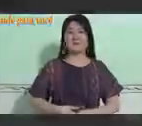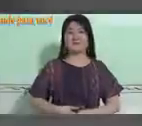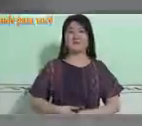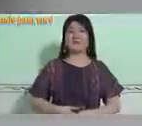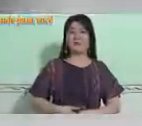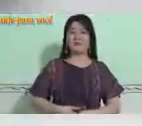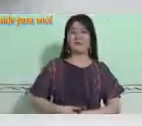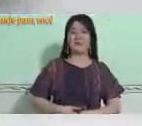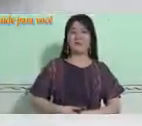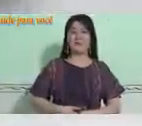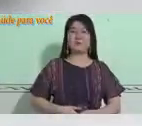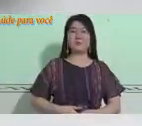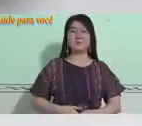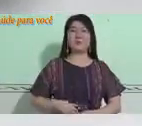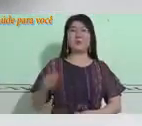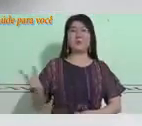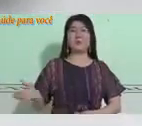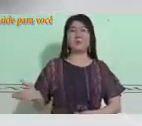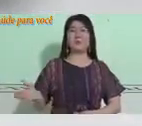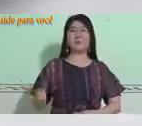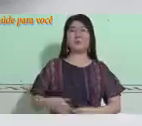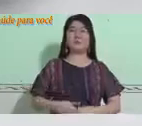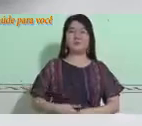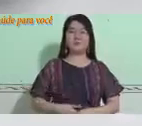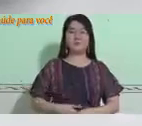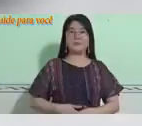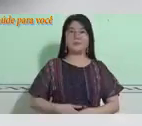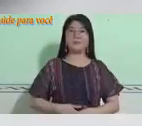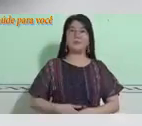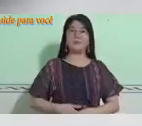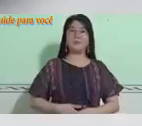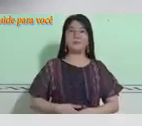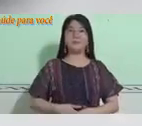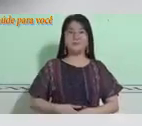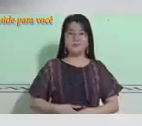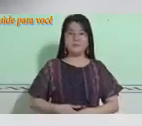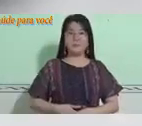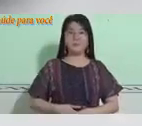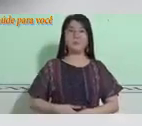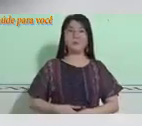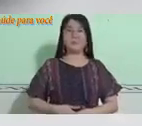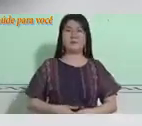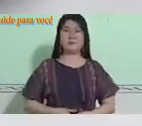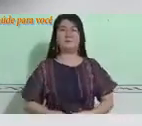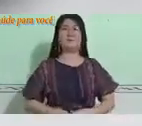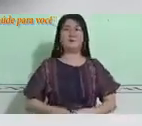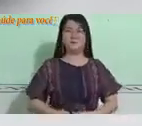função dos rins, principalmente, em seguida, ser iniciado ao tratamento caso haja